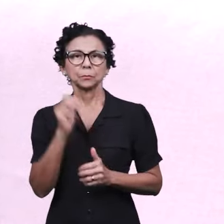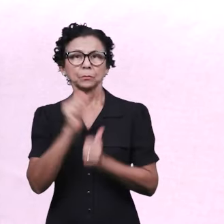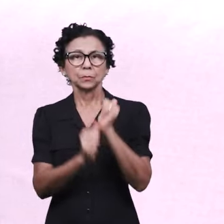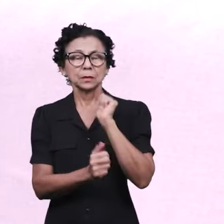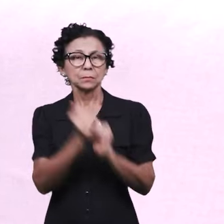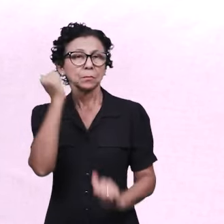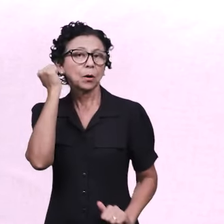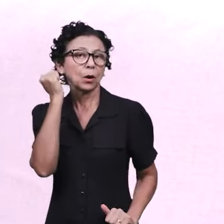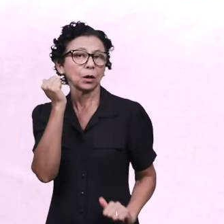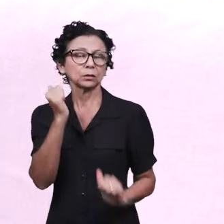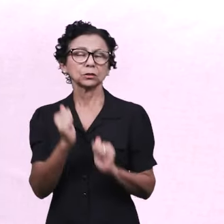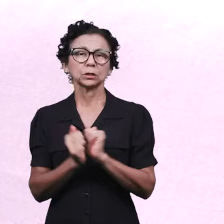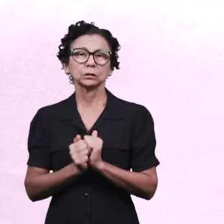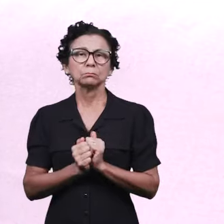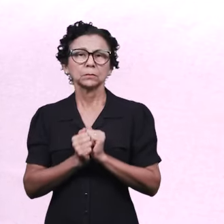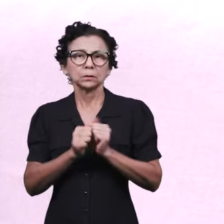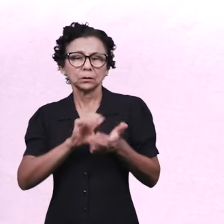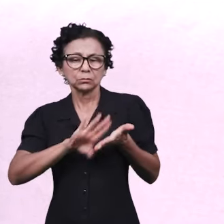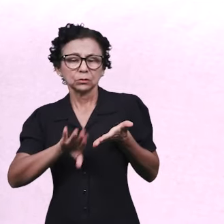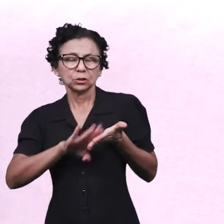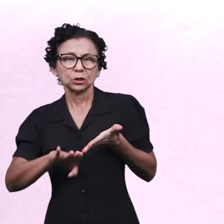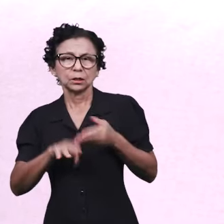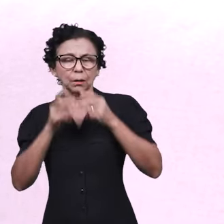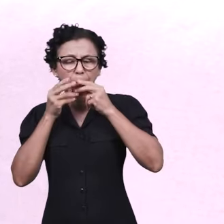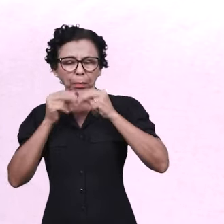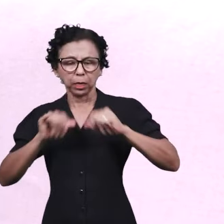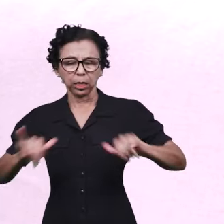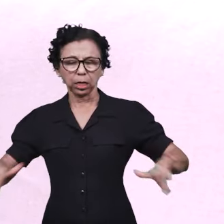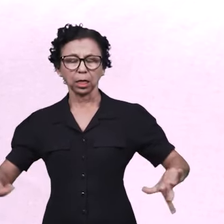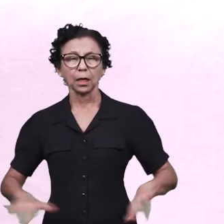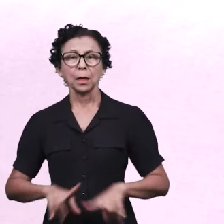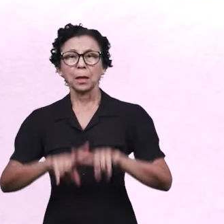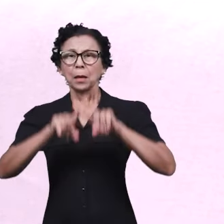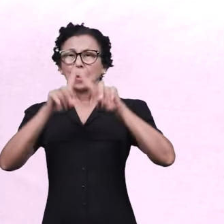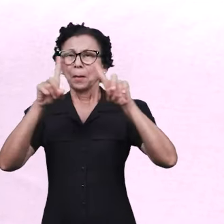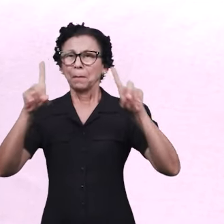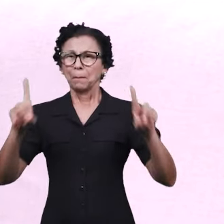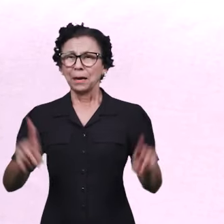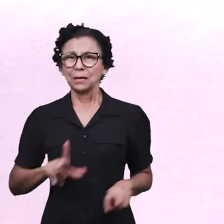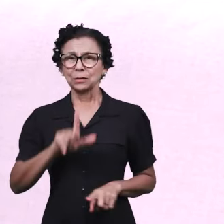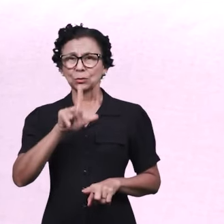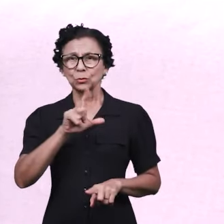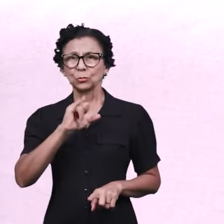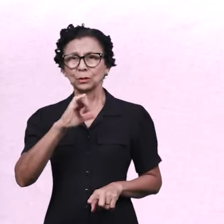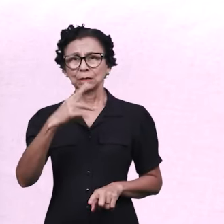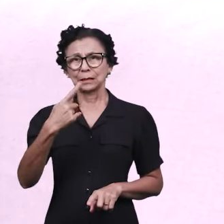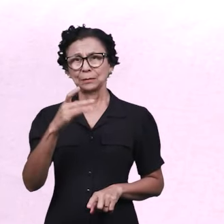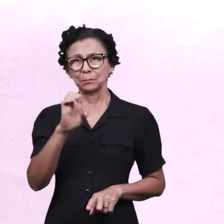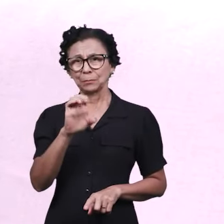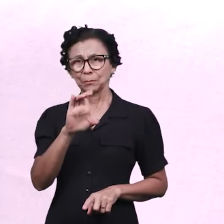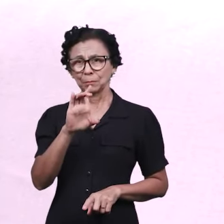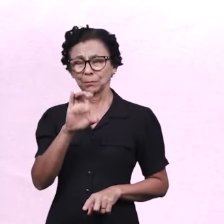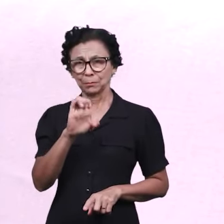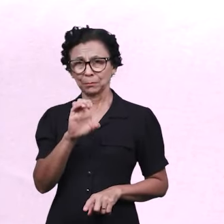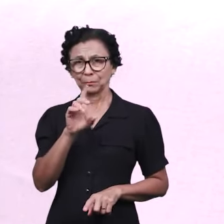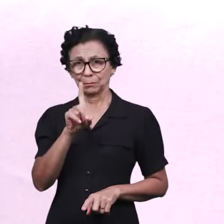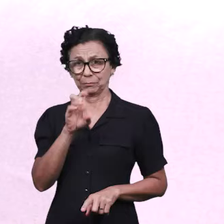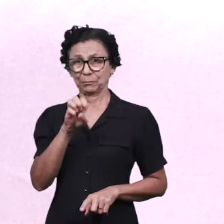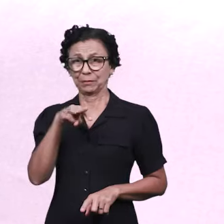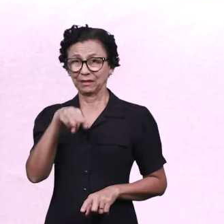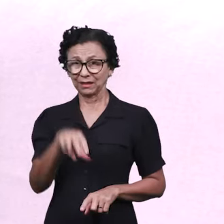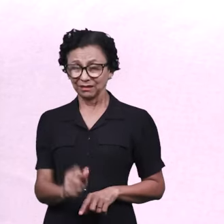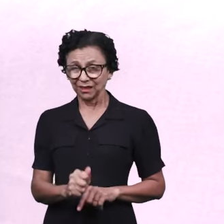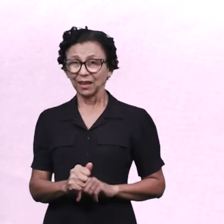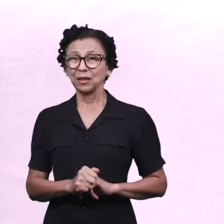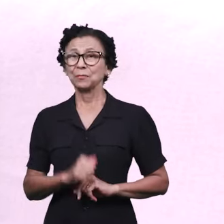responde bem a certos alimentos ela não responde bem a certas atividades físicas Então ela é